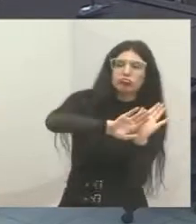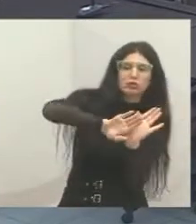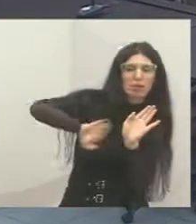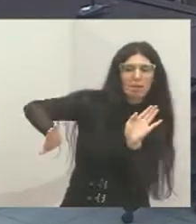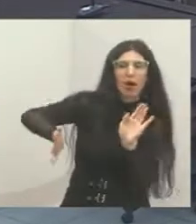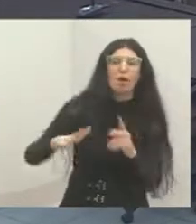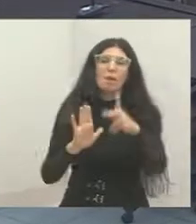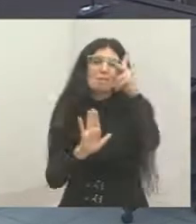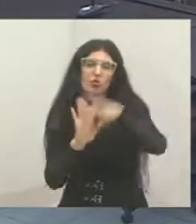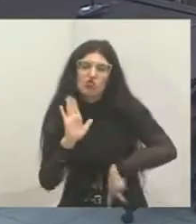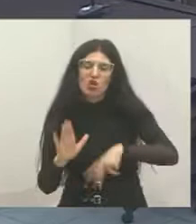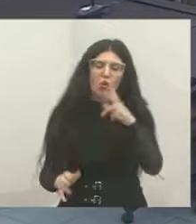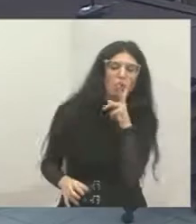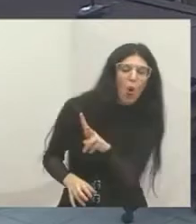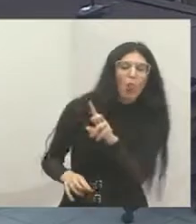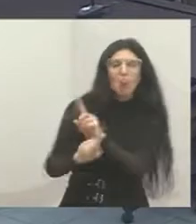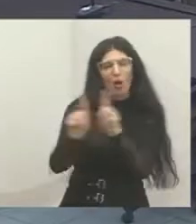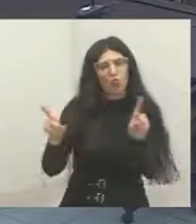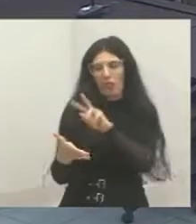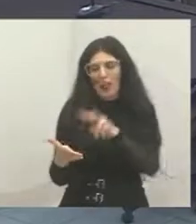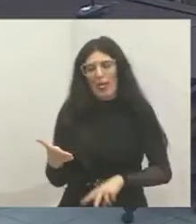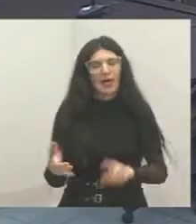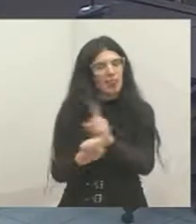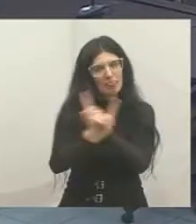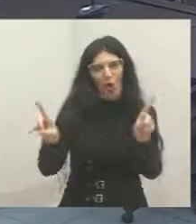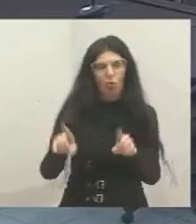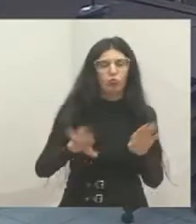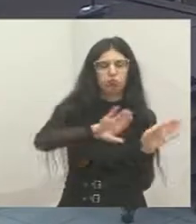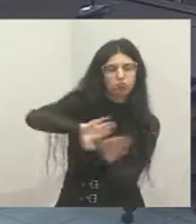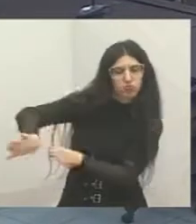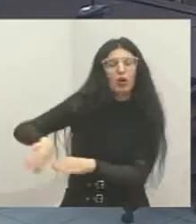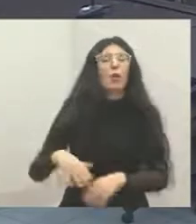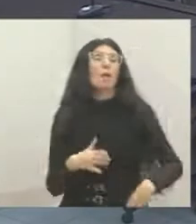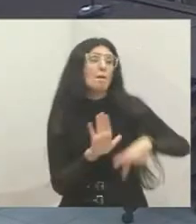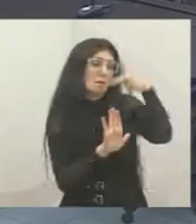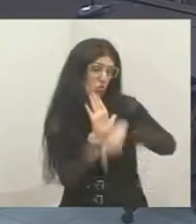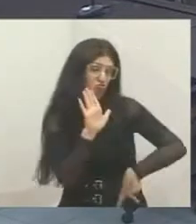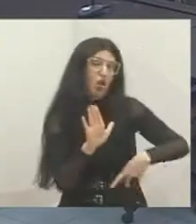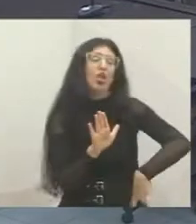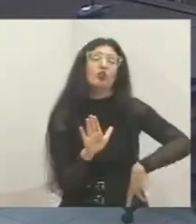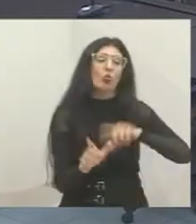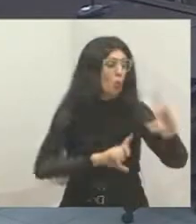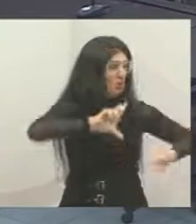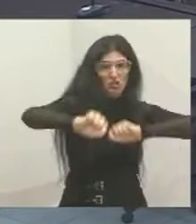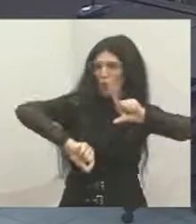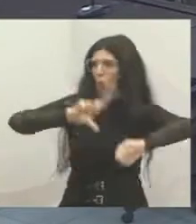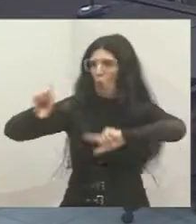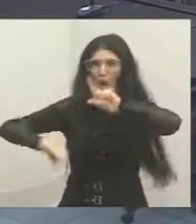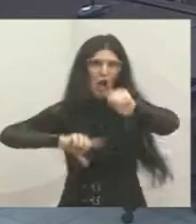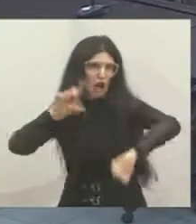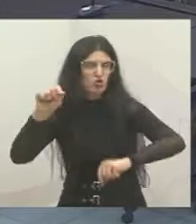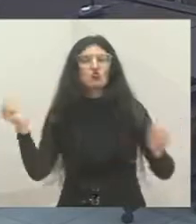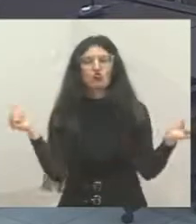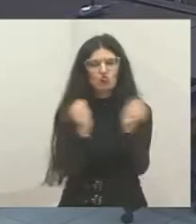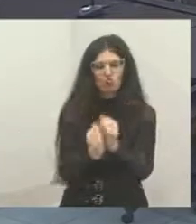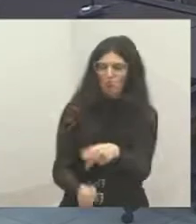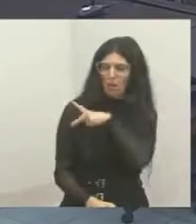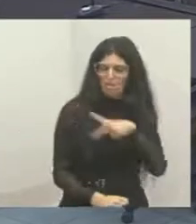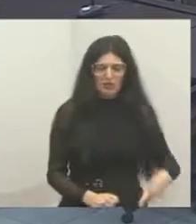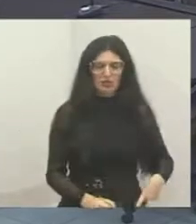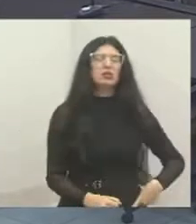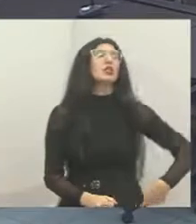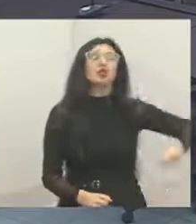olha o projeto. Os projetos selecionados, eles, junto com o presidente da